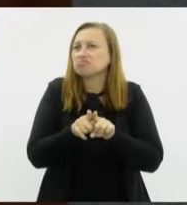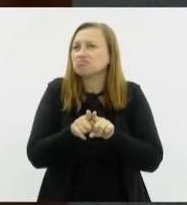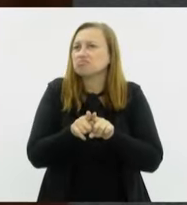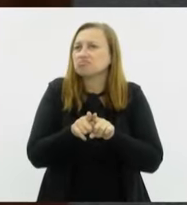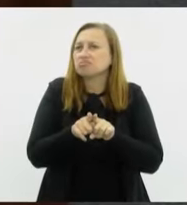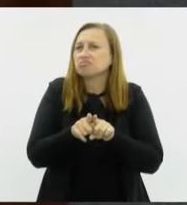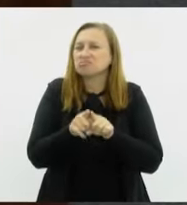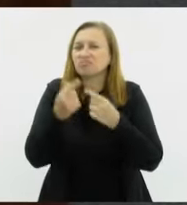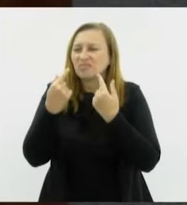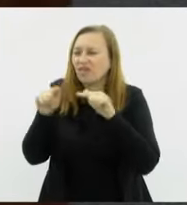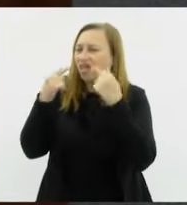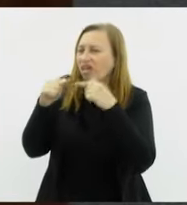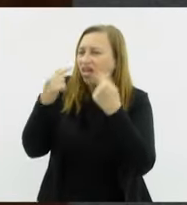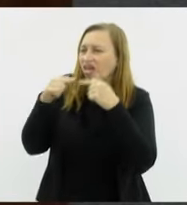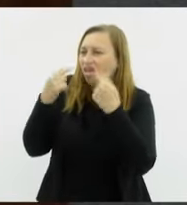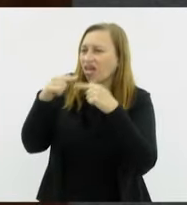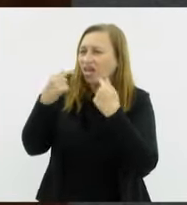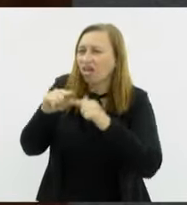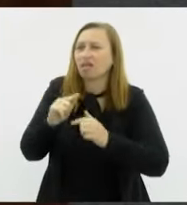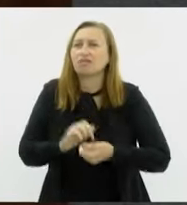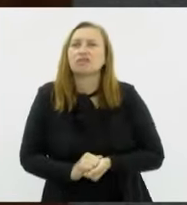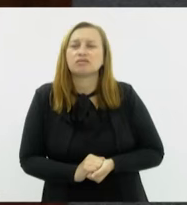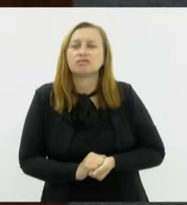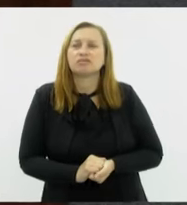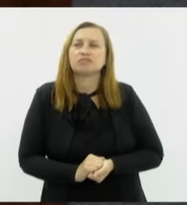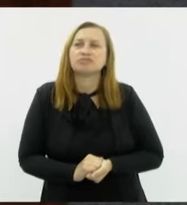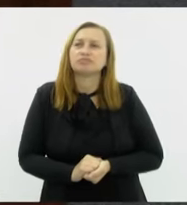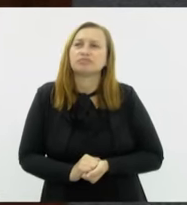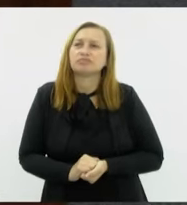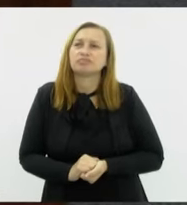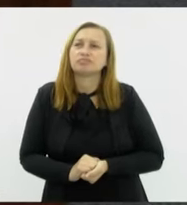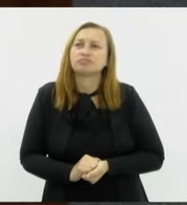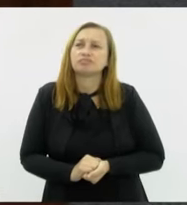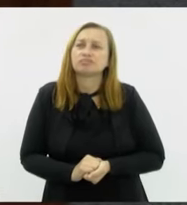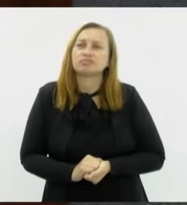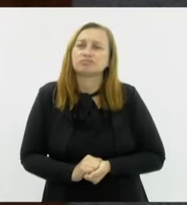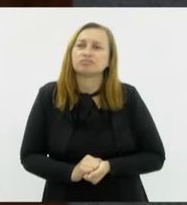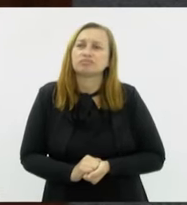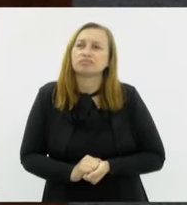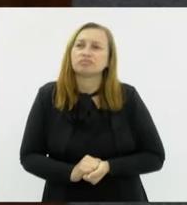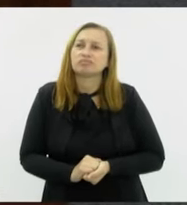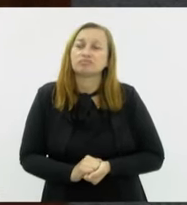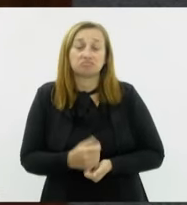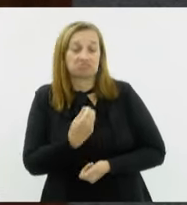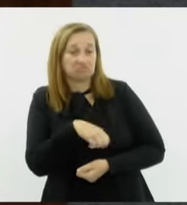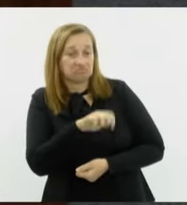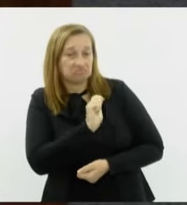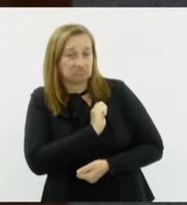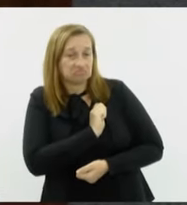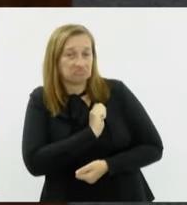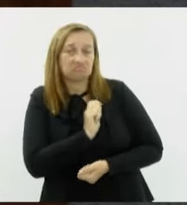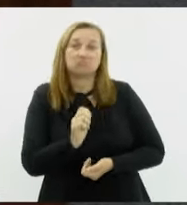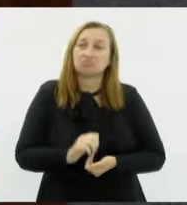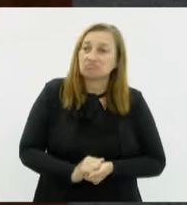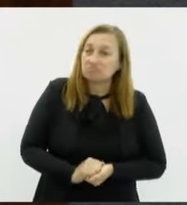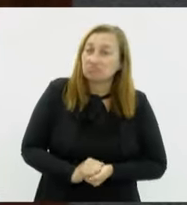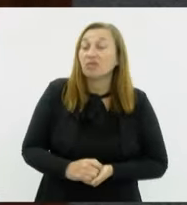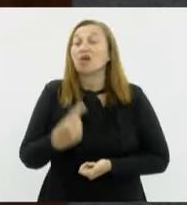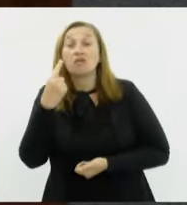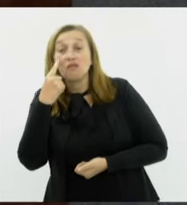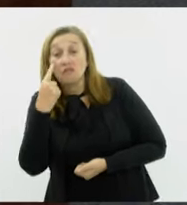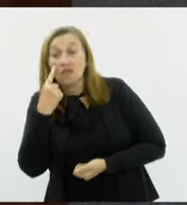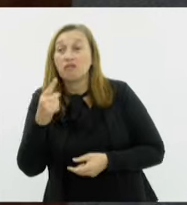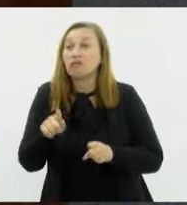as reclamações quanto aos benefícios fiscais, a gente vê